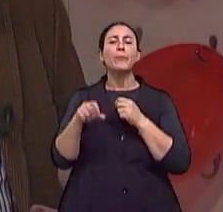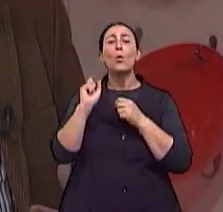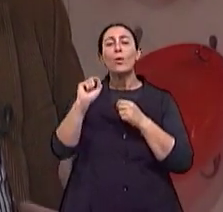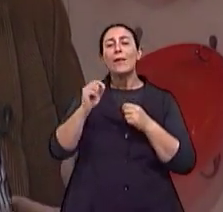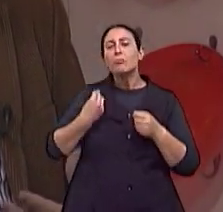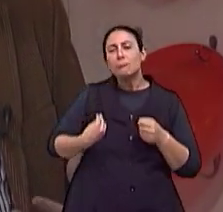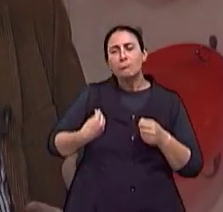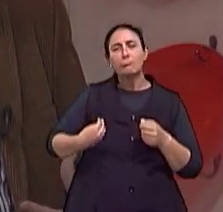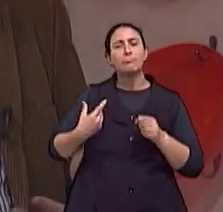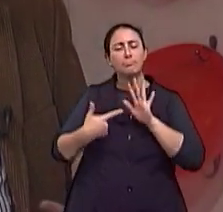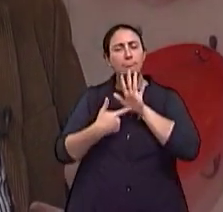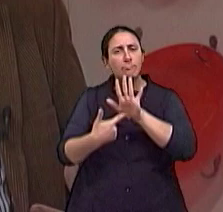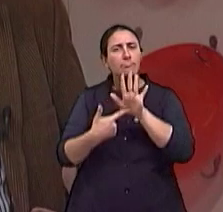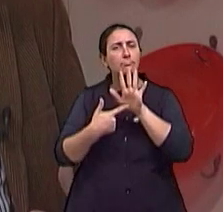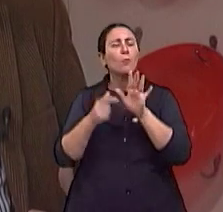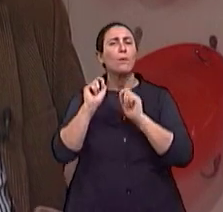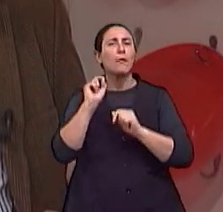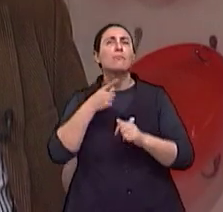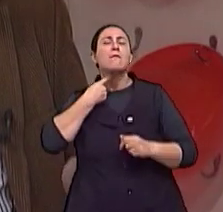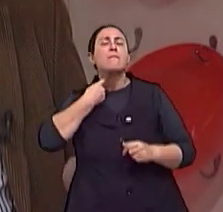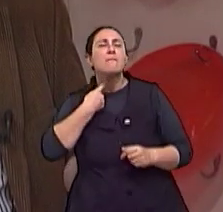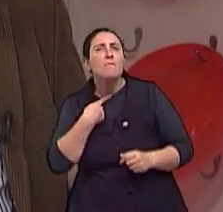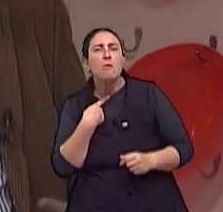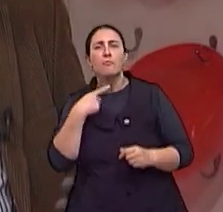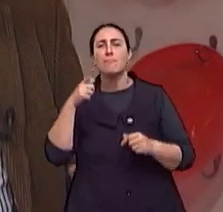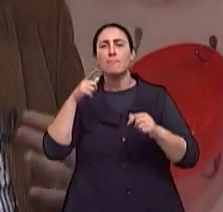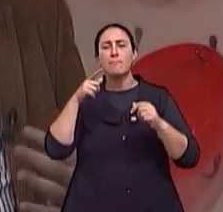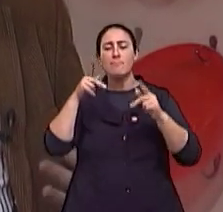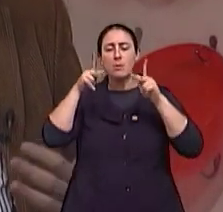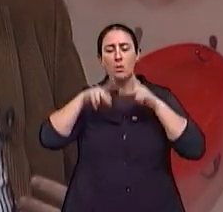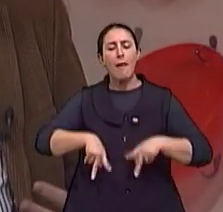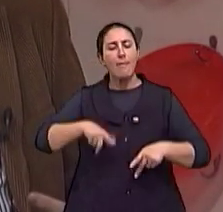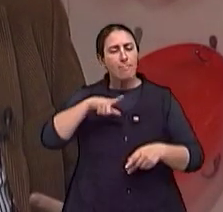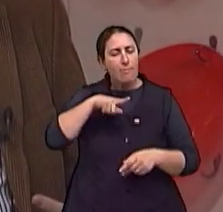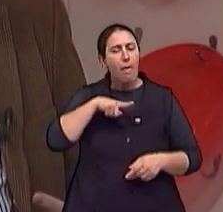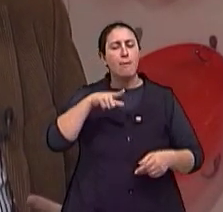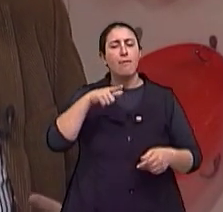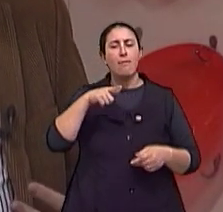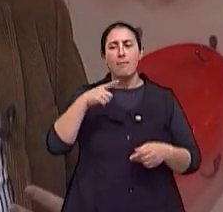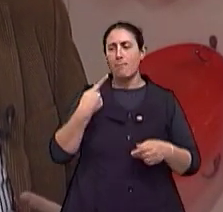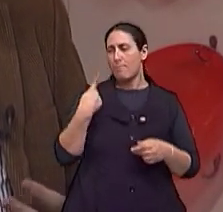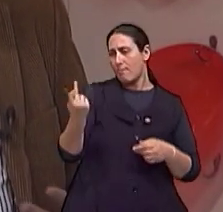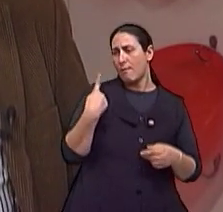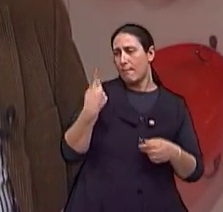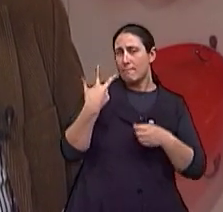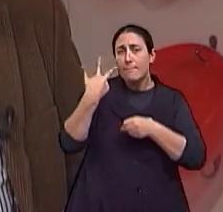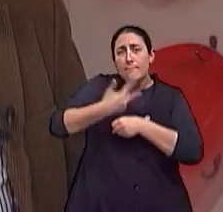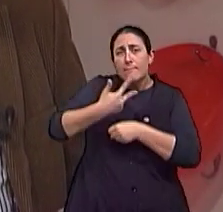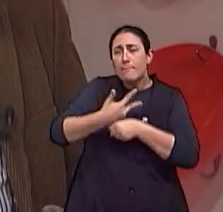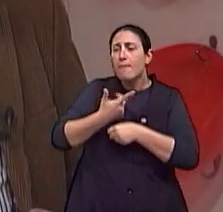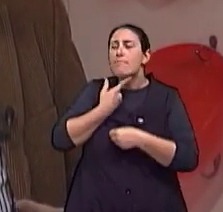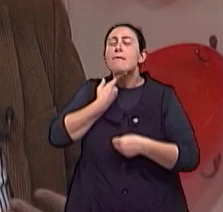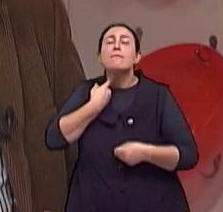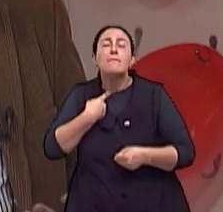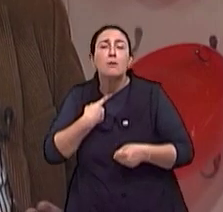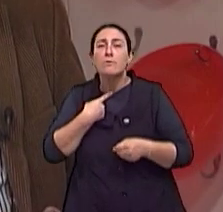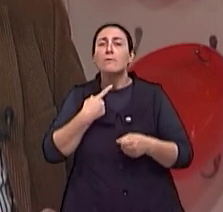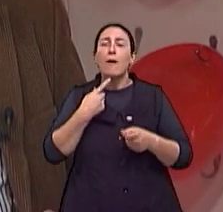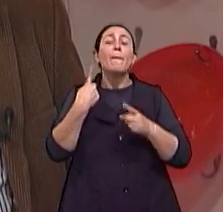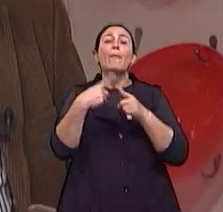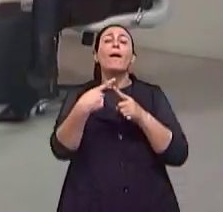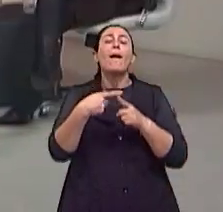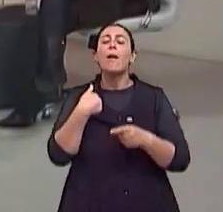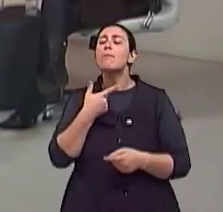entre pessoas com desejo por pessoas do mesmo sexo já na terceira idade, é que a grande maioria delas não